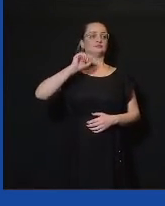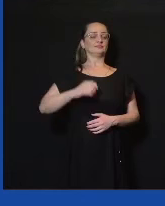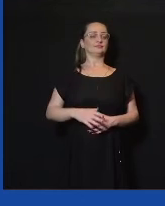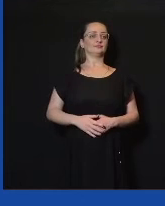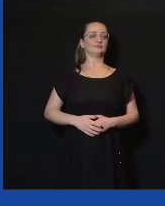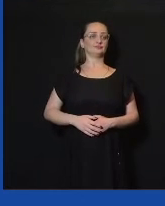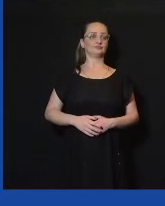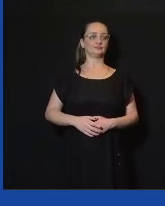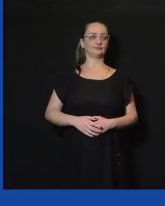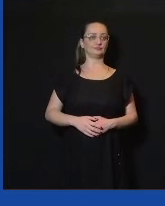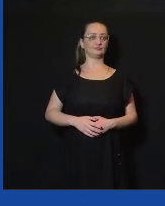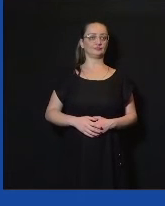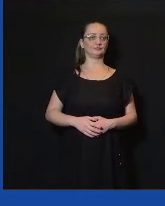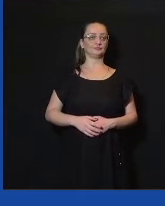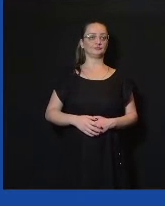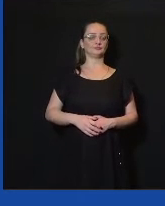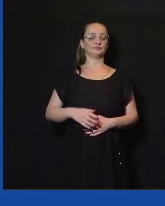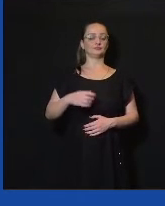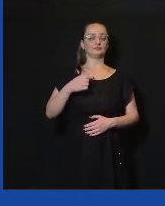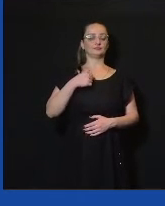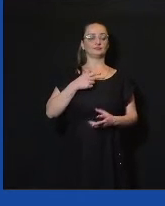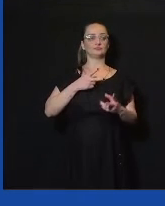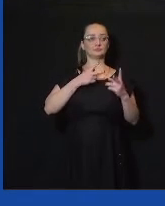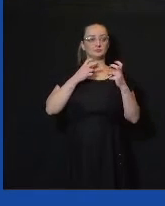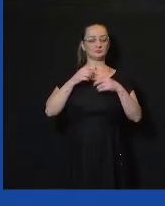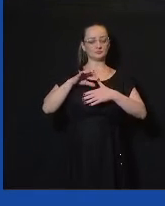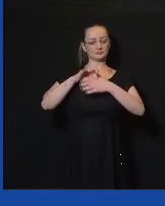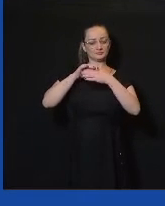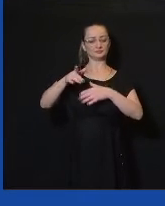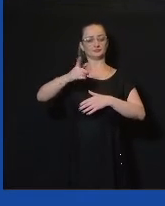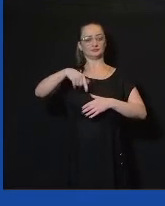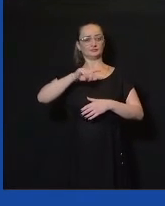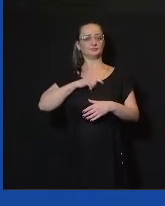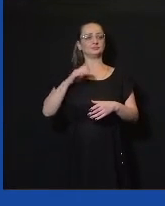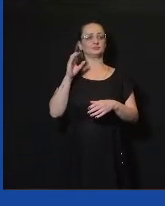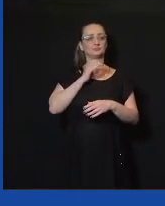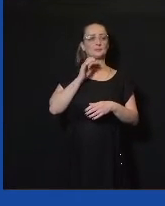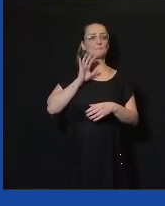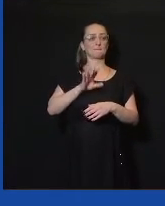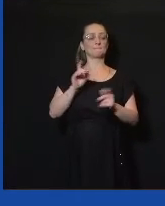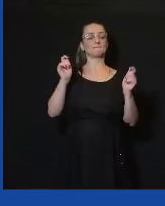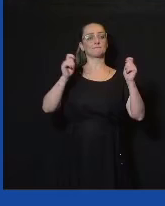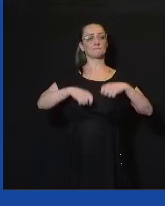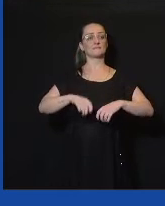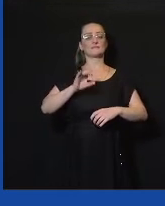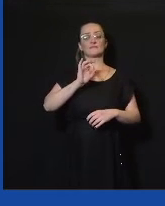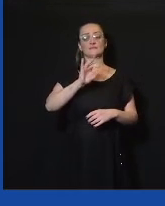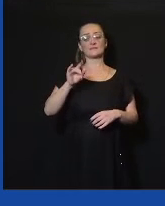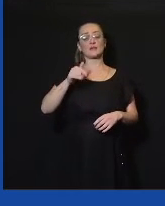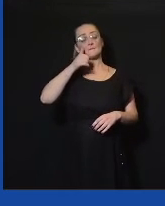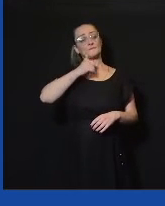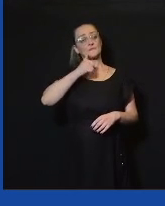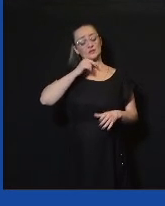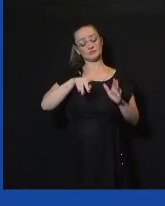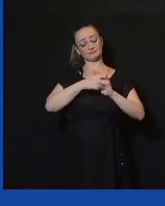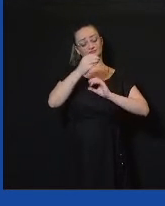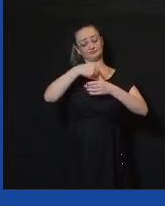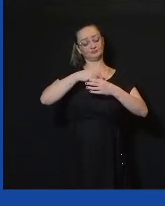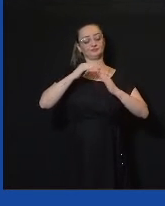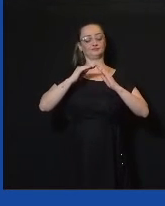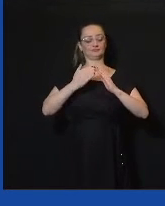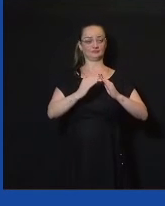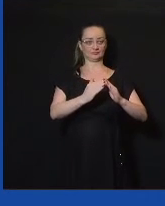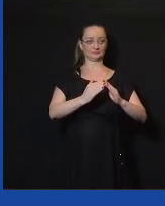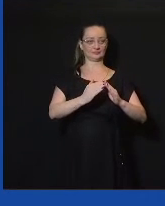que é, assim, a gente tem visto no dia a dia a liderança delas correndo e tudo, mas é a potência que está nas mulheres da favela.